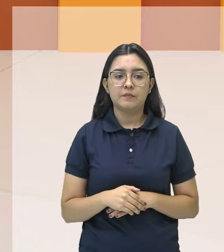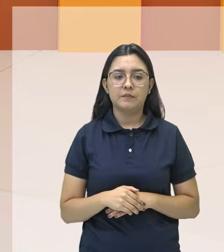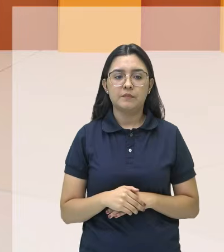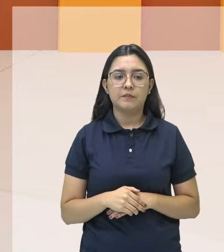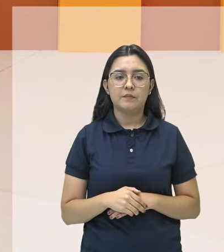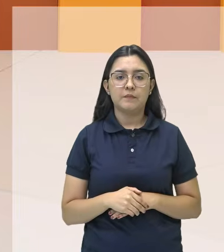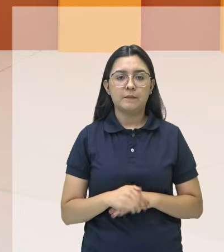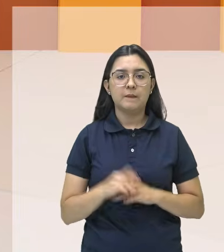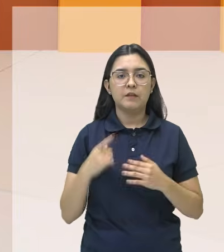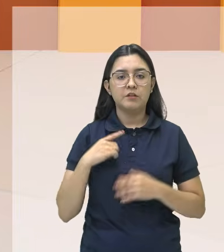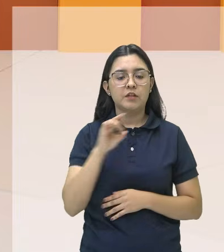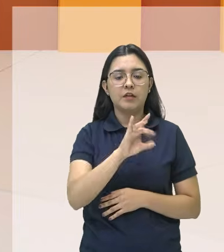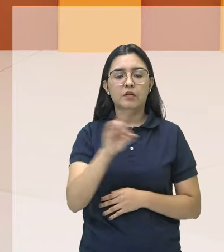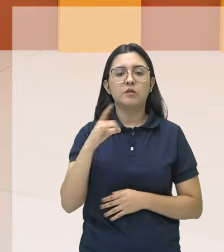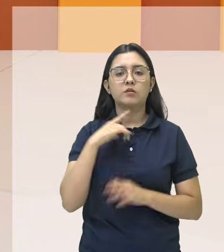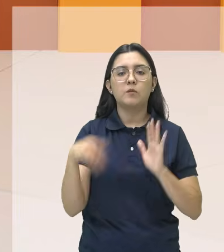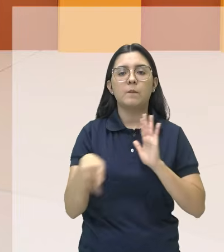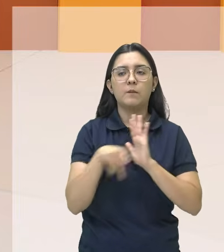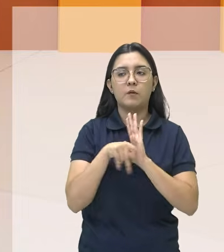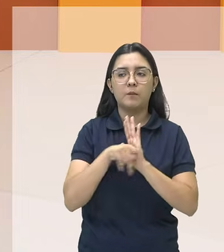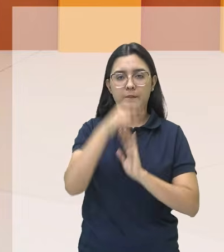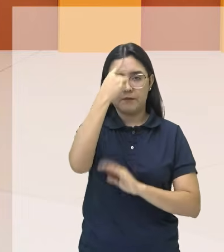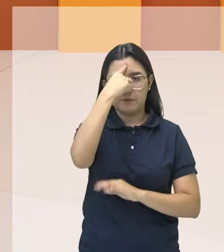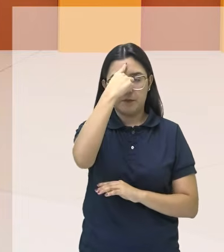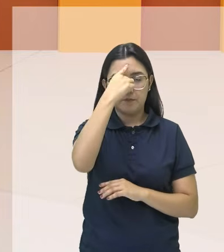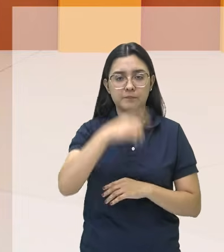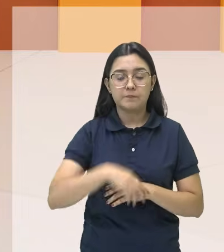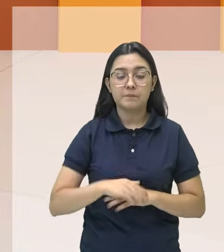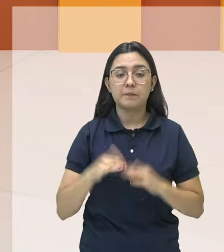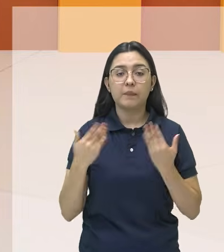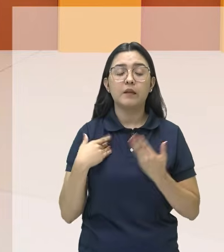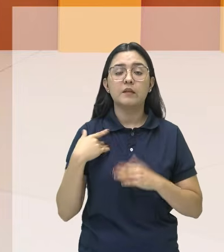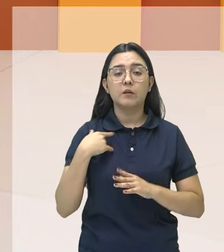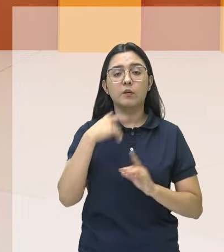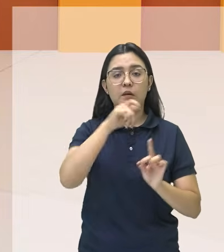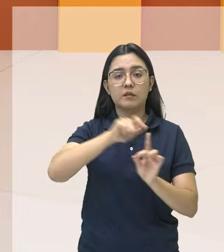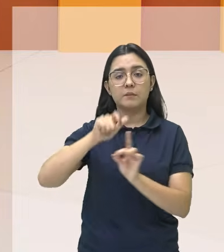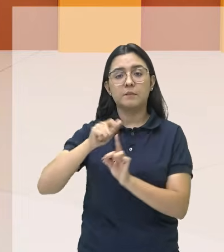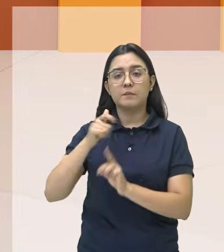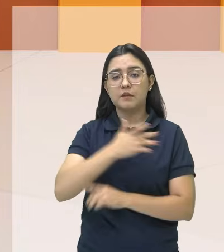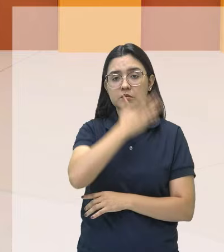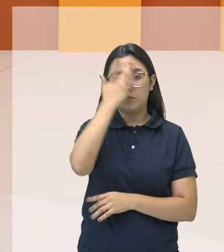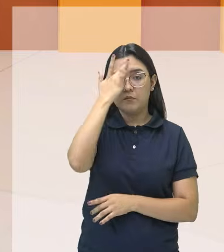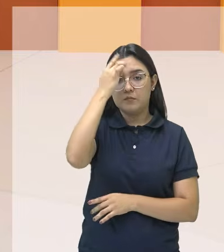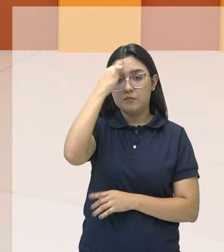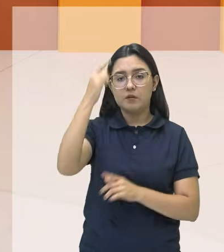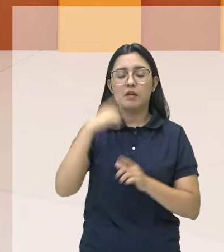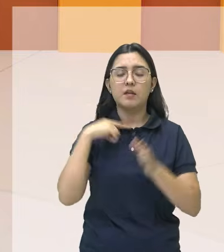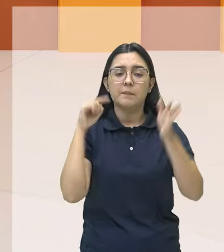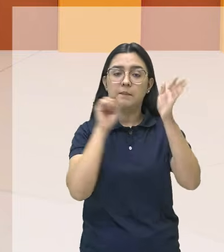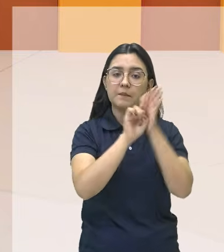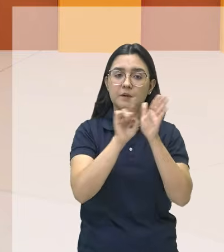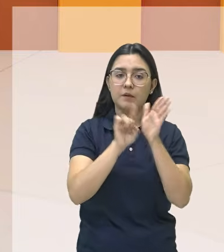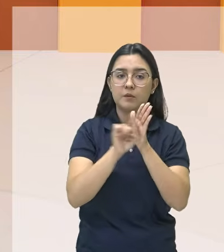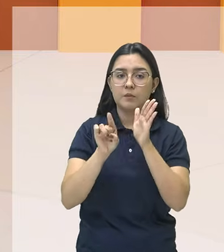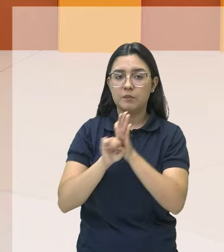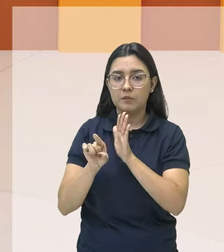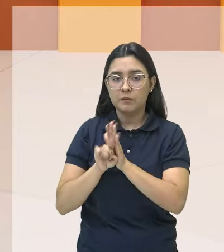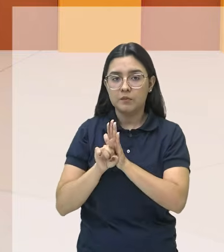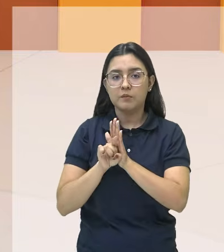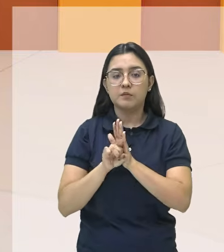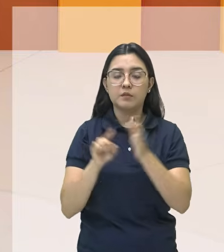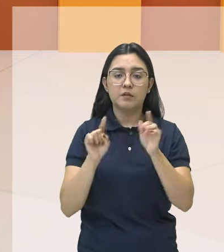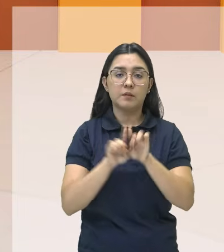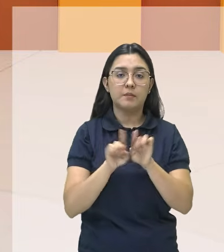olhar, de cada pensamento. Então, cada sujeito que pensa, ele questiona,